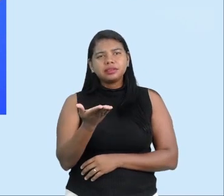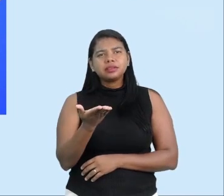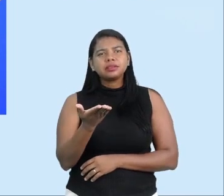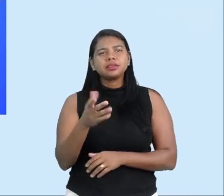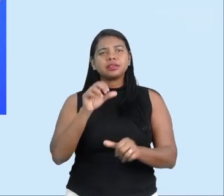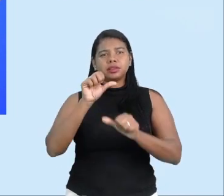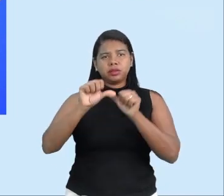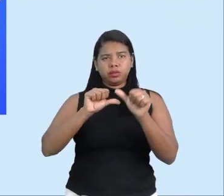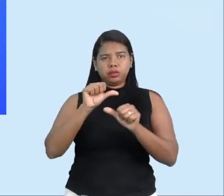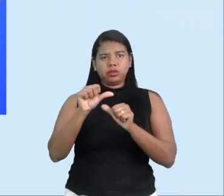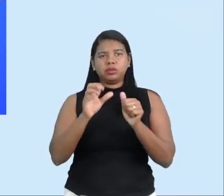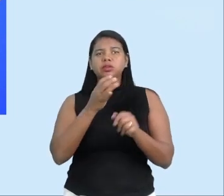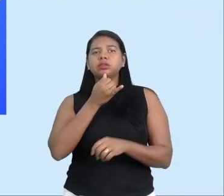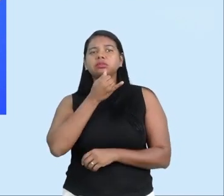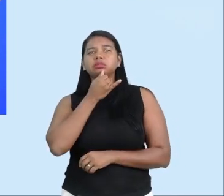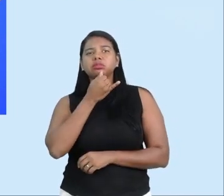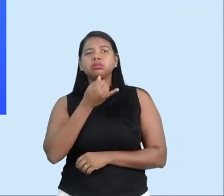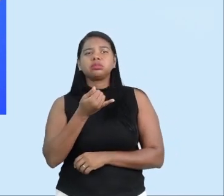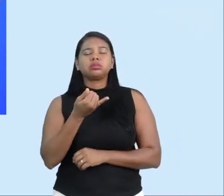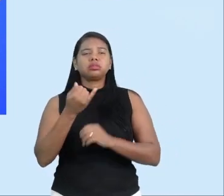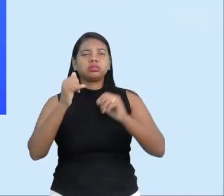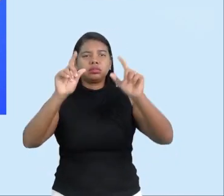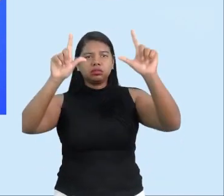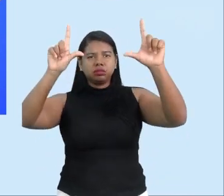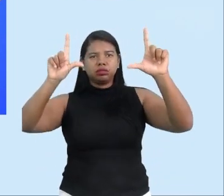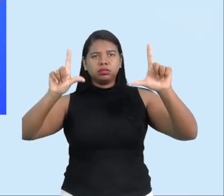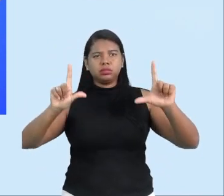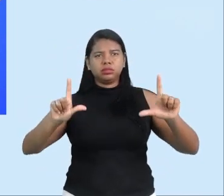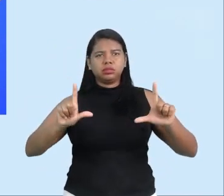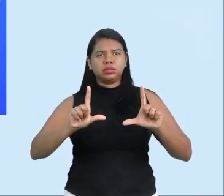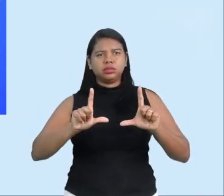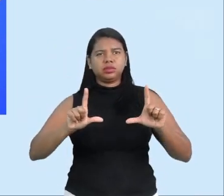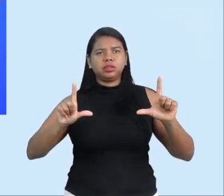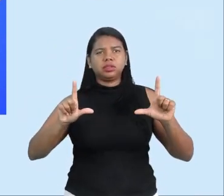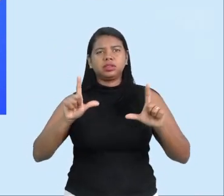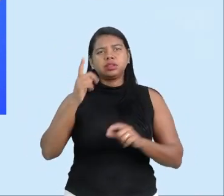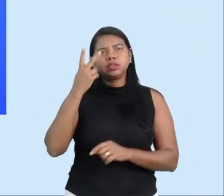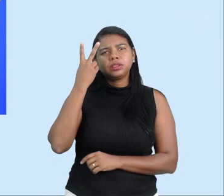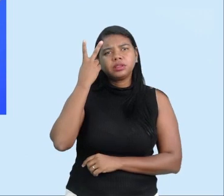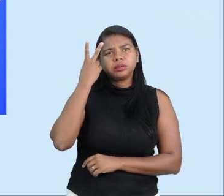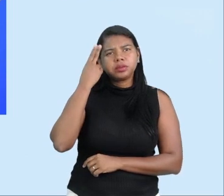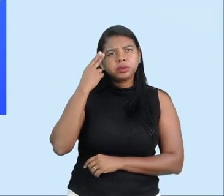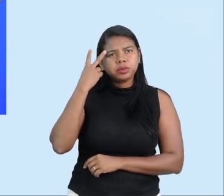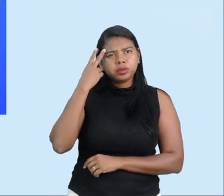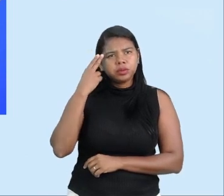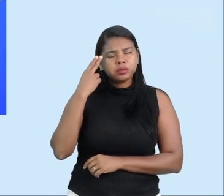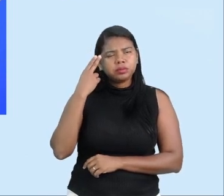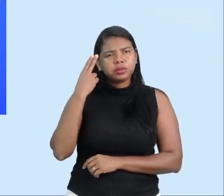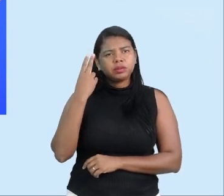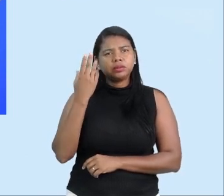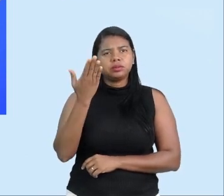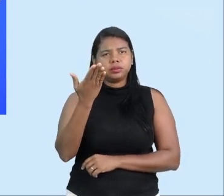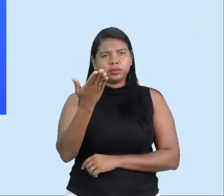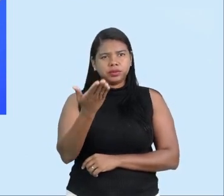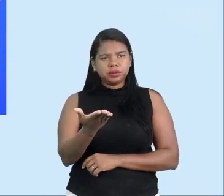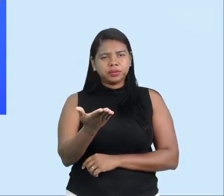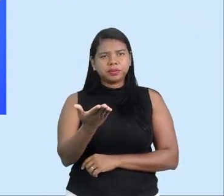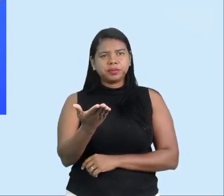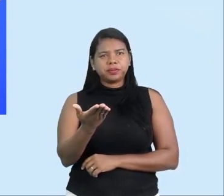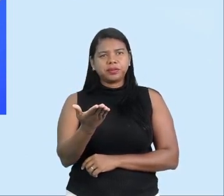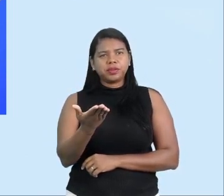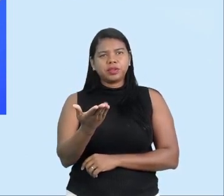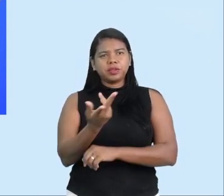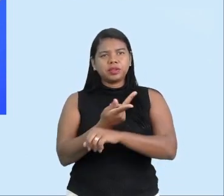modo da tela do GIMP lá, do modo normal, e você ir no